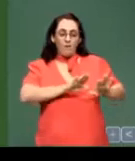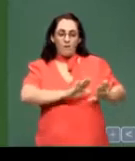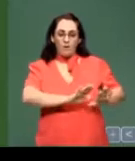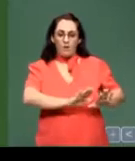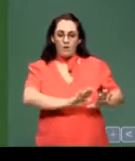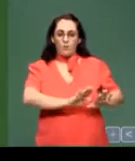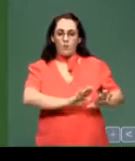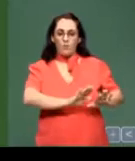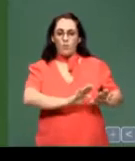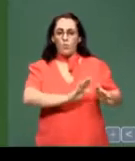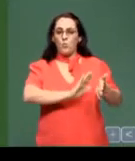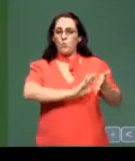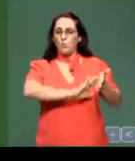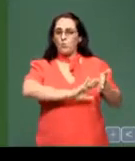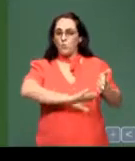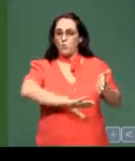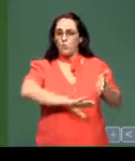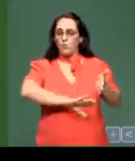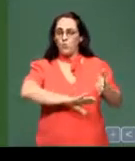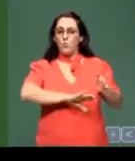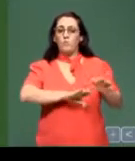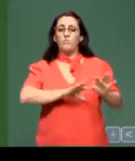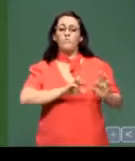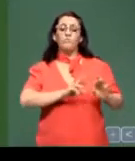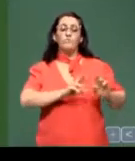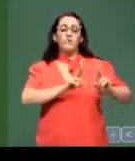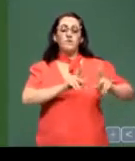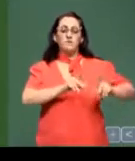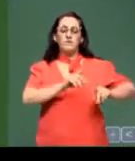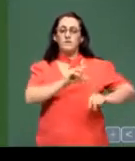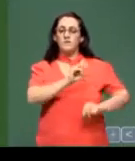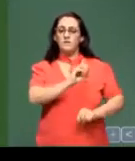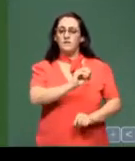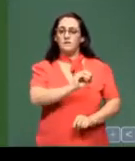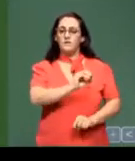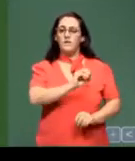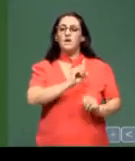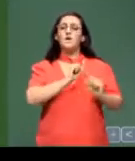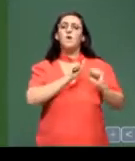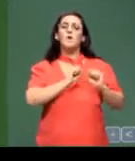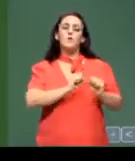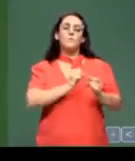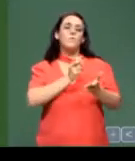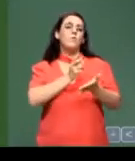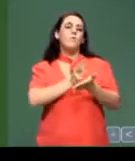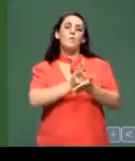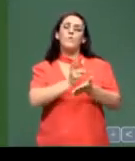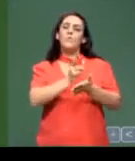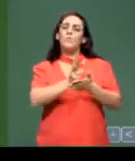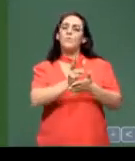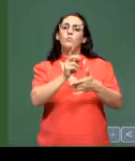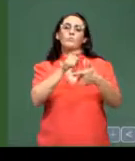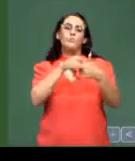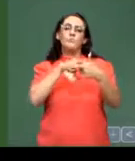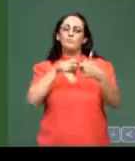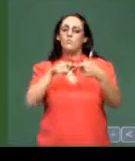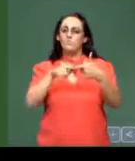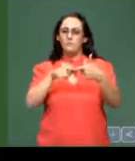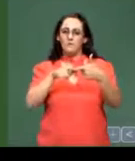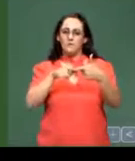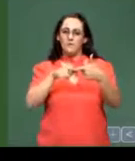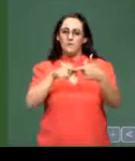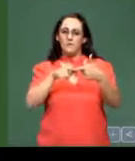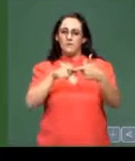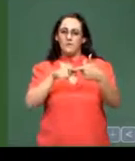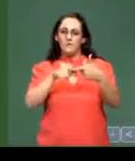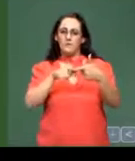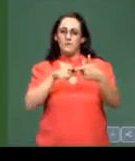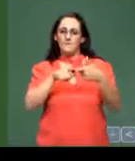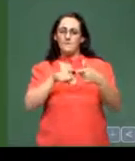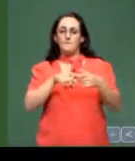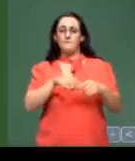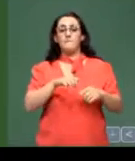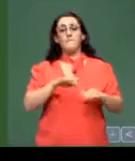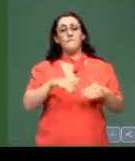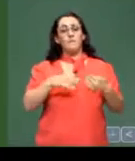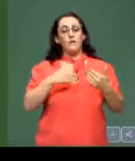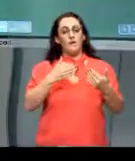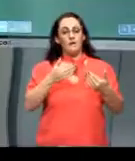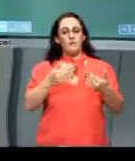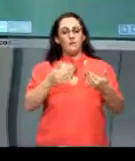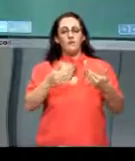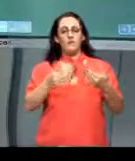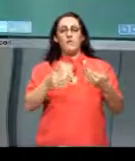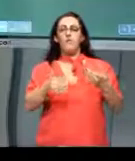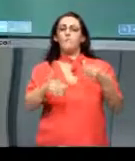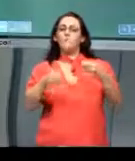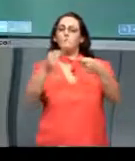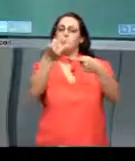inteira, for diferente de zero, eu posso continuar dividindo. Então, esta fração,